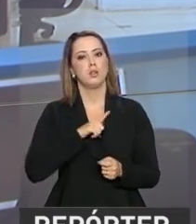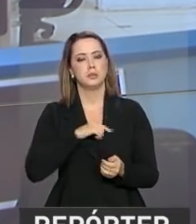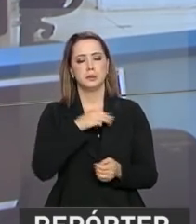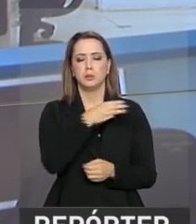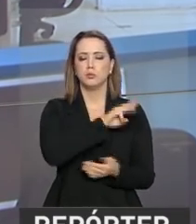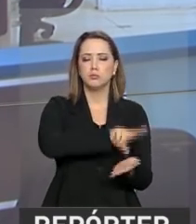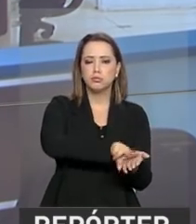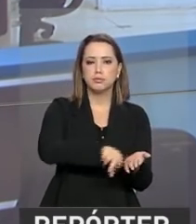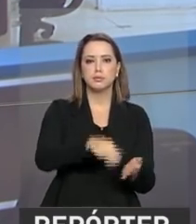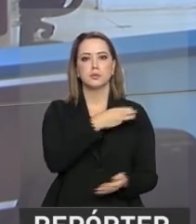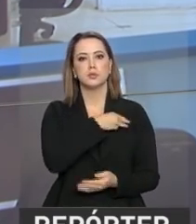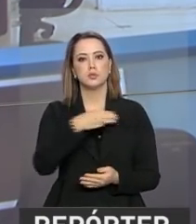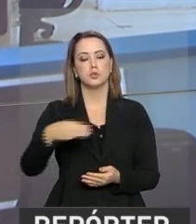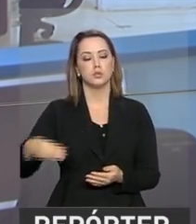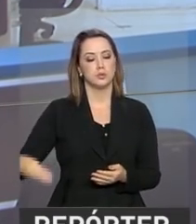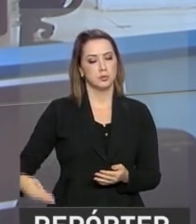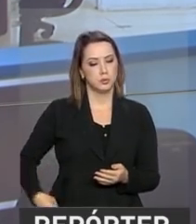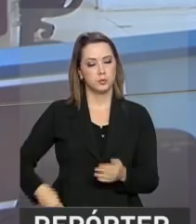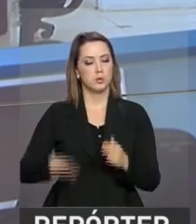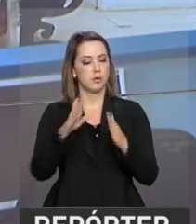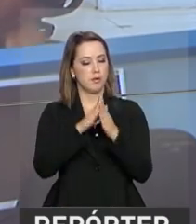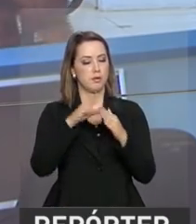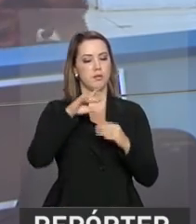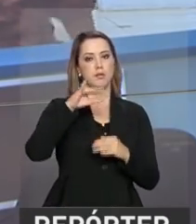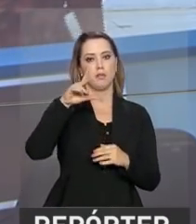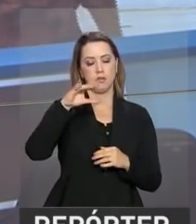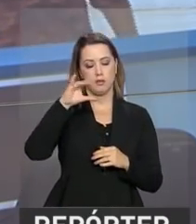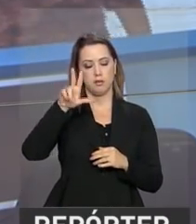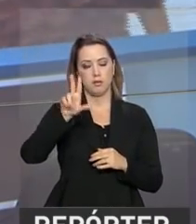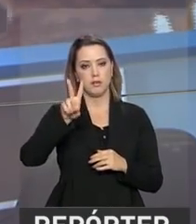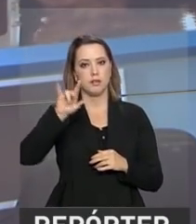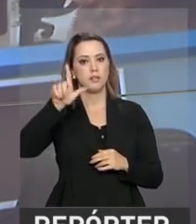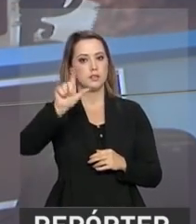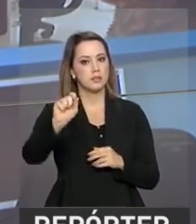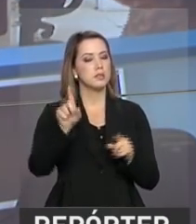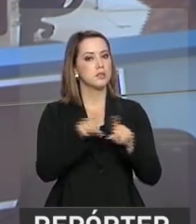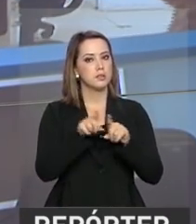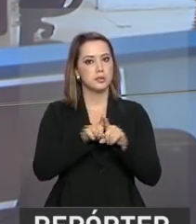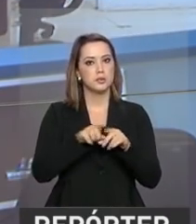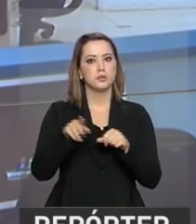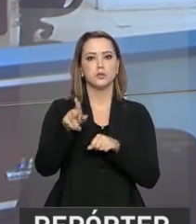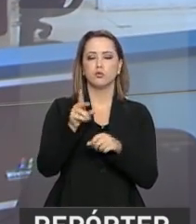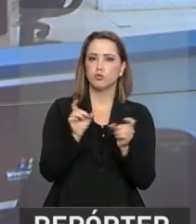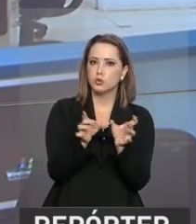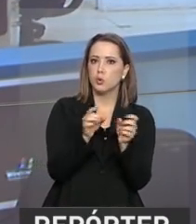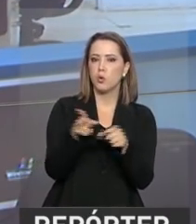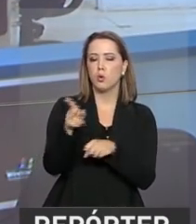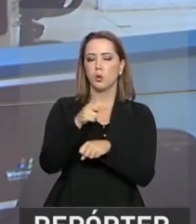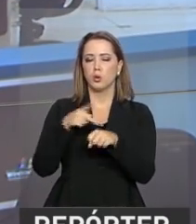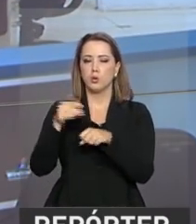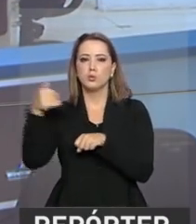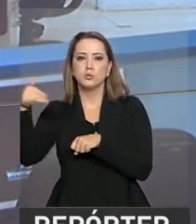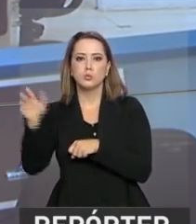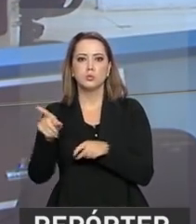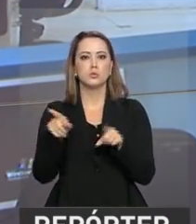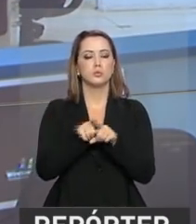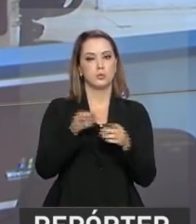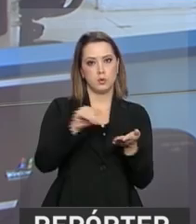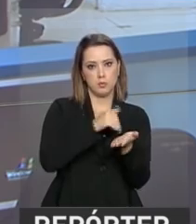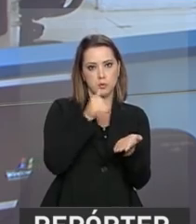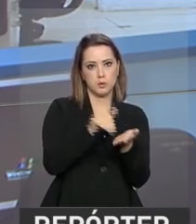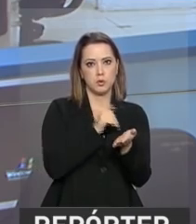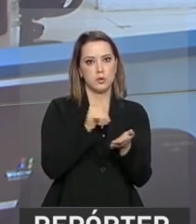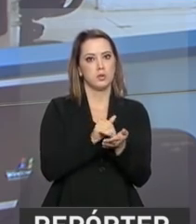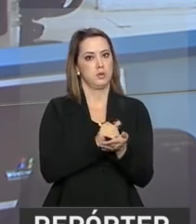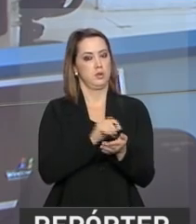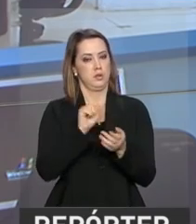Fazenda Henrique Meirelles da casa civil Eliseu Padilha e da indústria comércio exterior e serviços Marcos Pereira o secretário executivo do programa